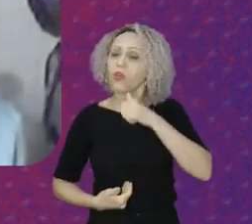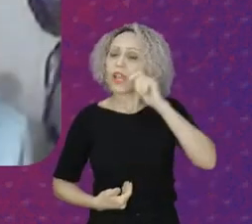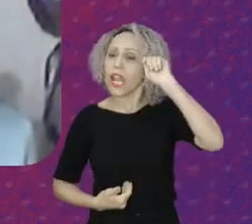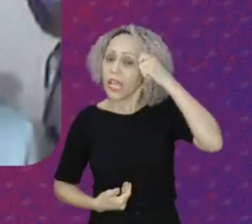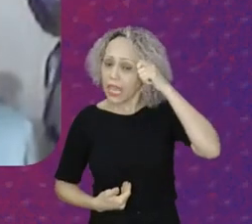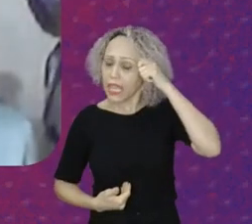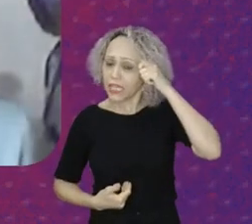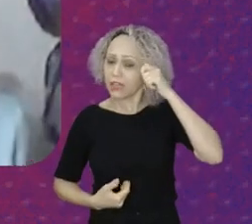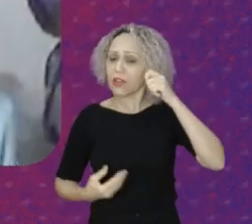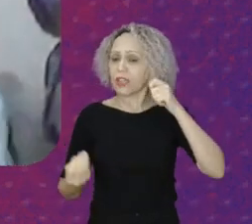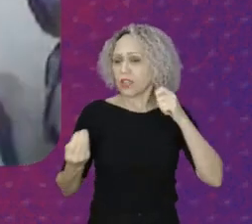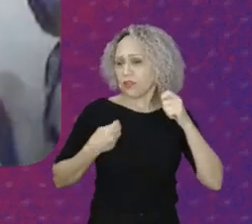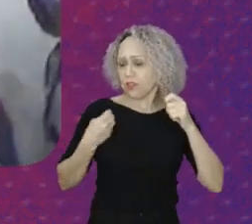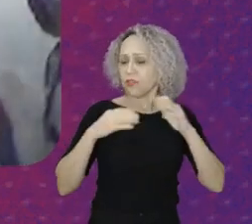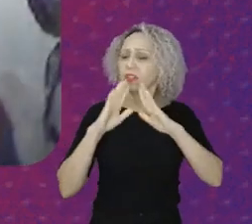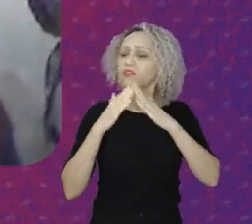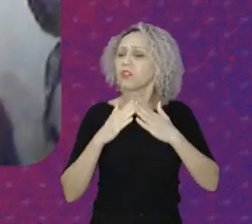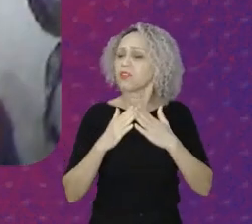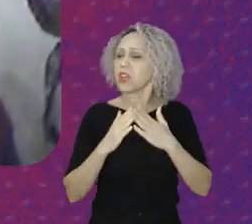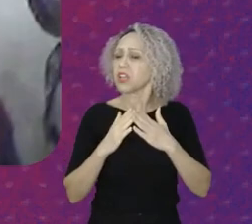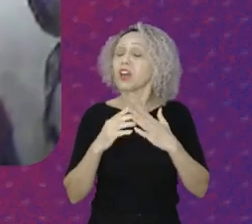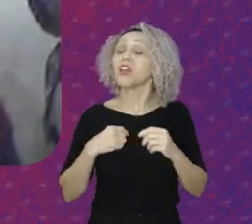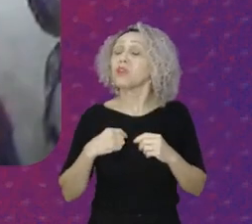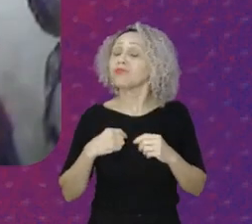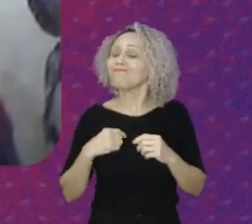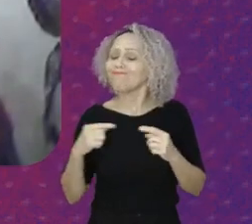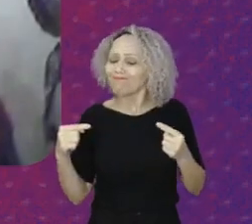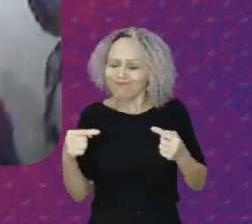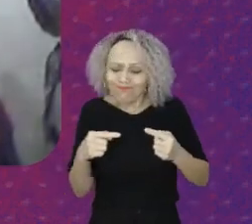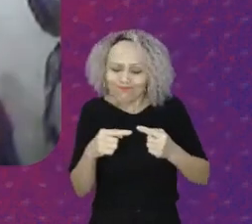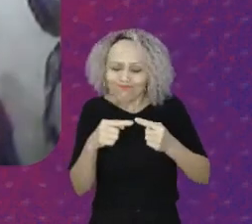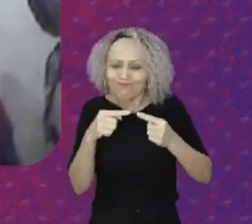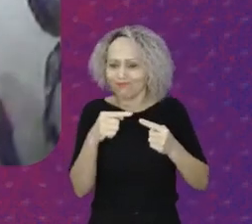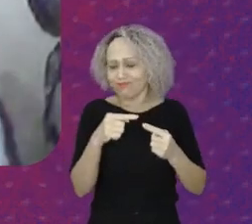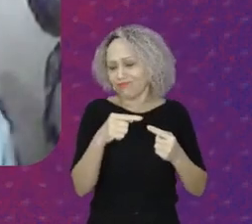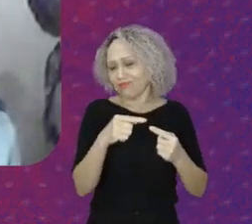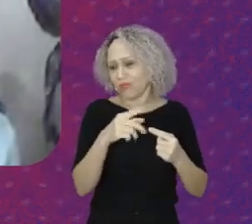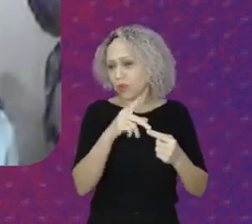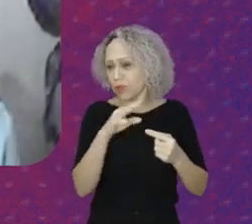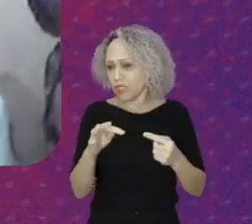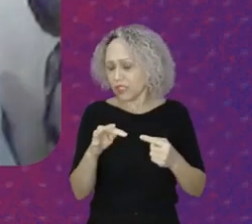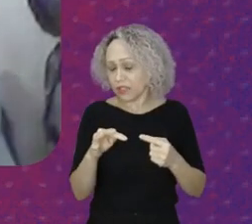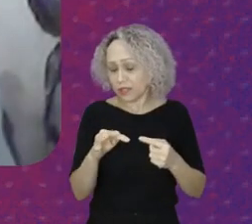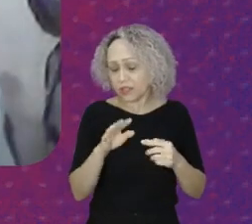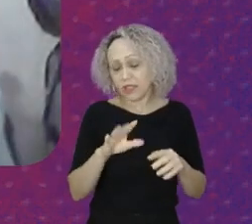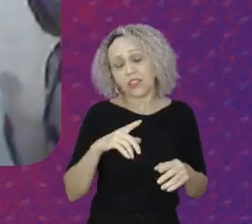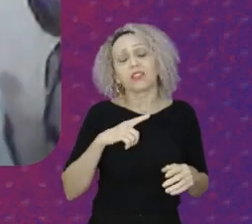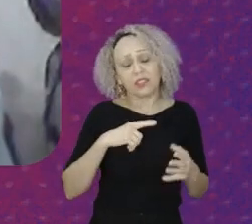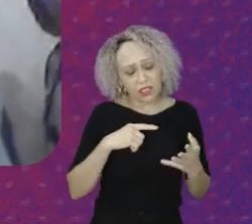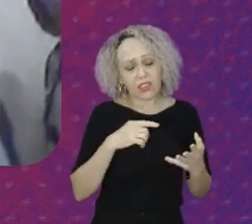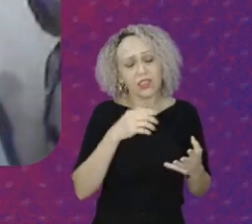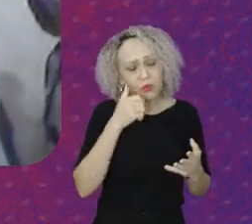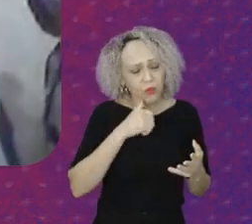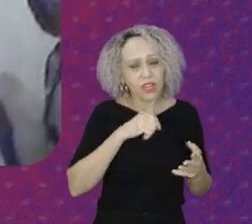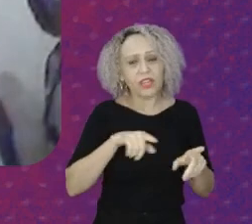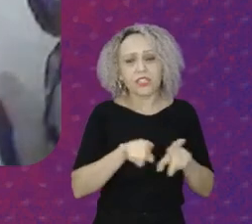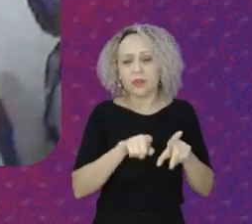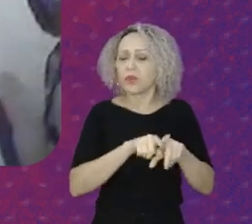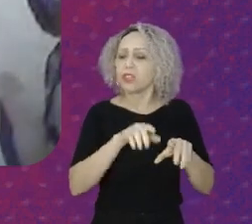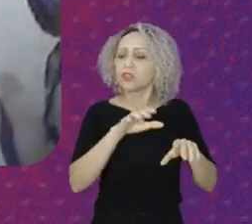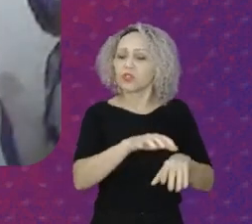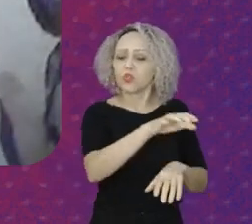negra da favela. Outras são mulheres negras de outros segmentos. Não importa. O que